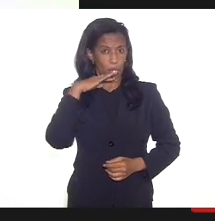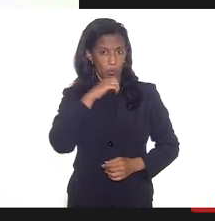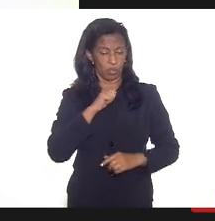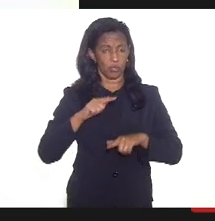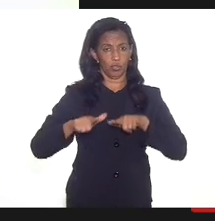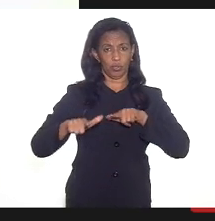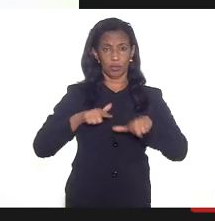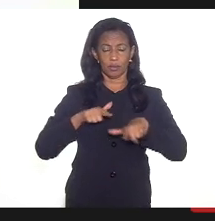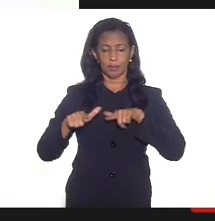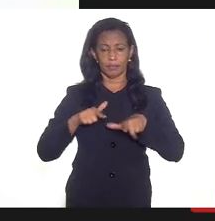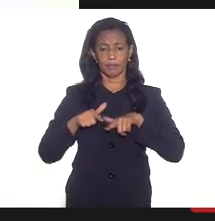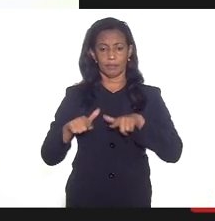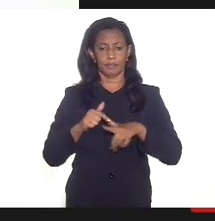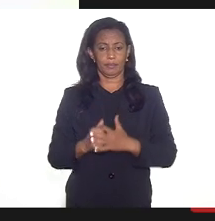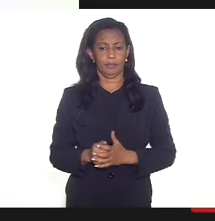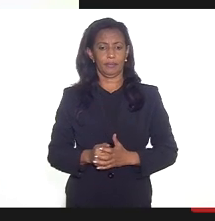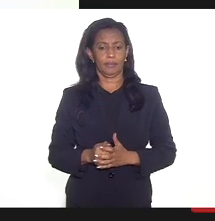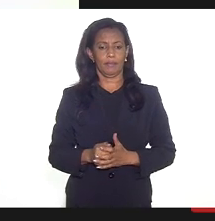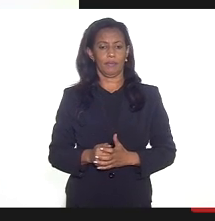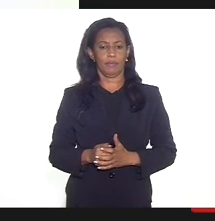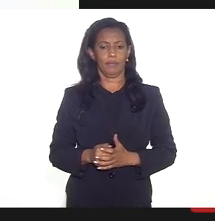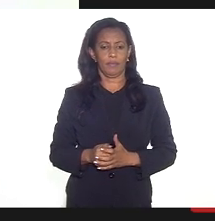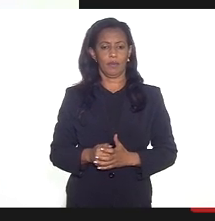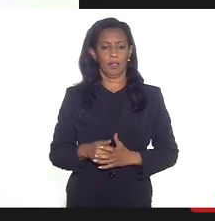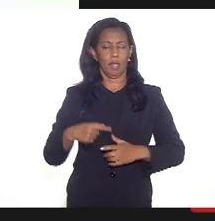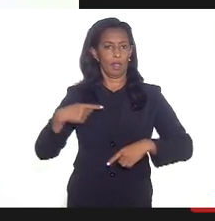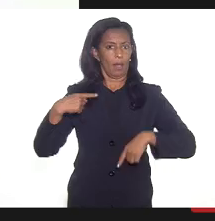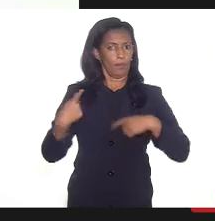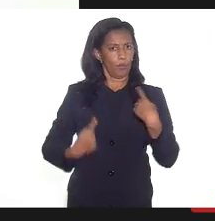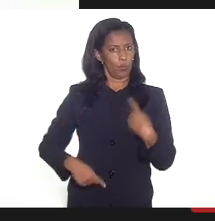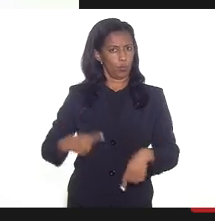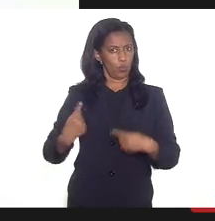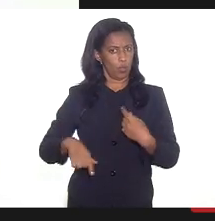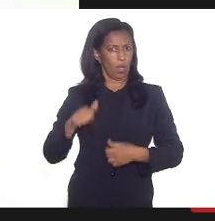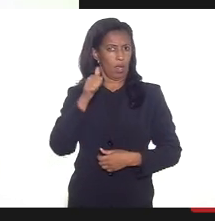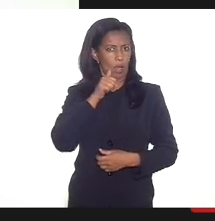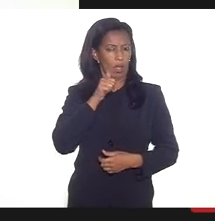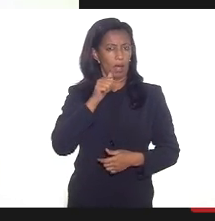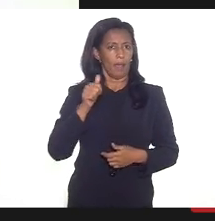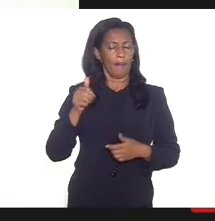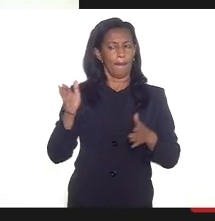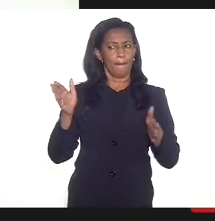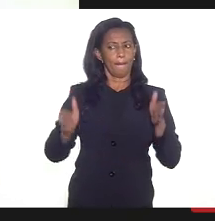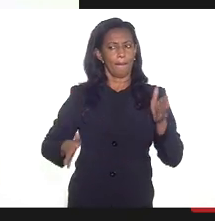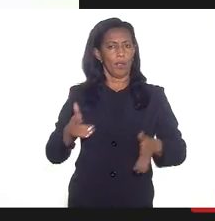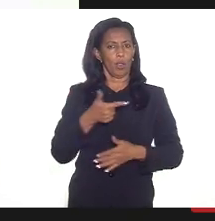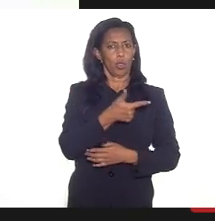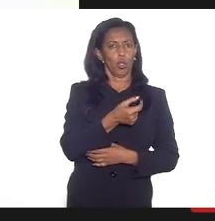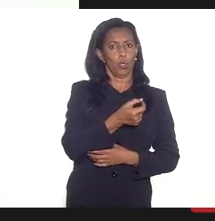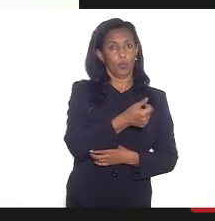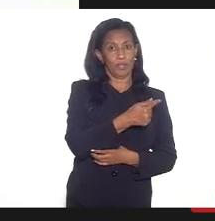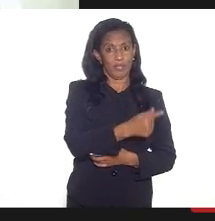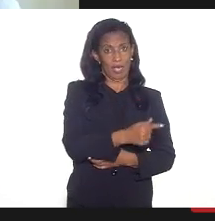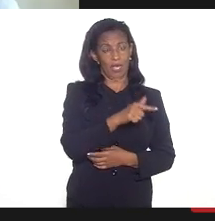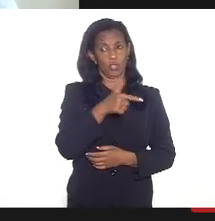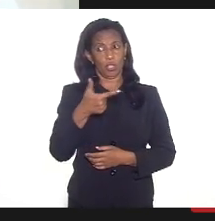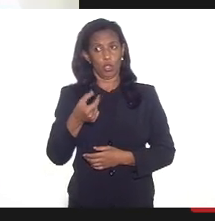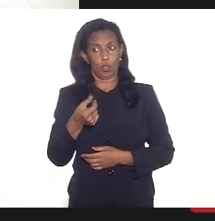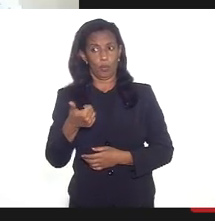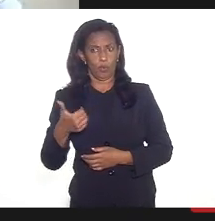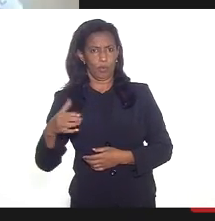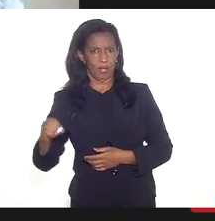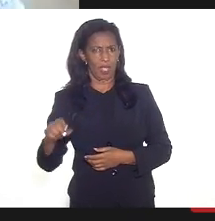trabalhar na Superintendência de Políticas das Mulheres no período de 2007 a 2010, e